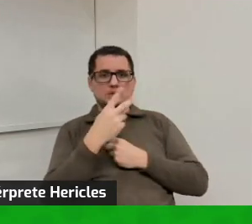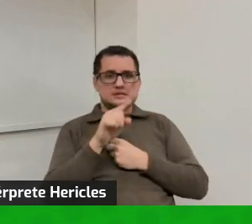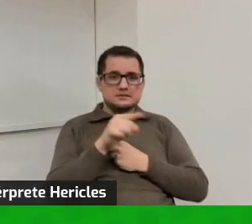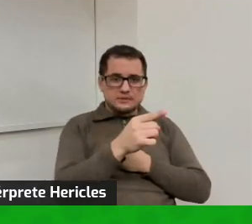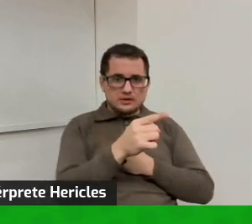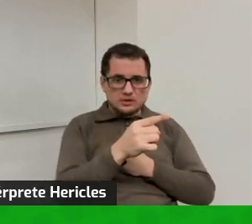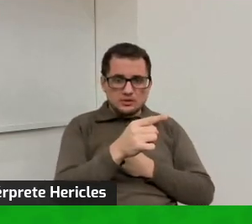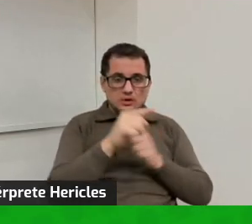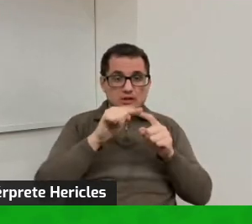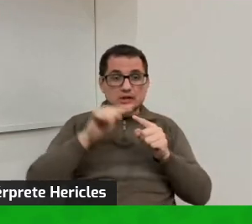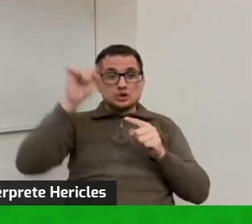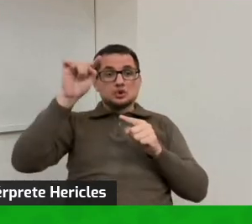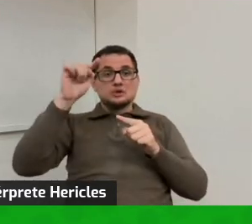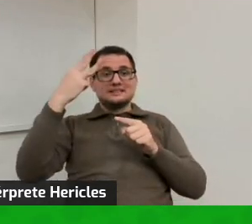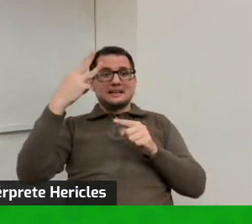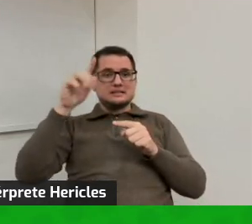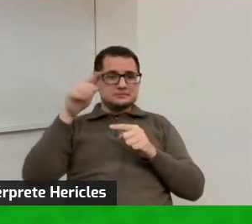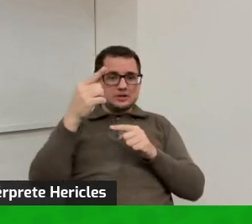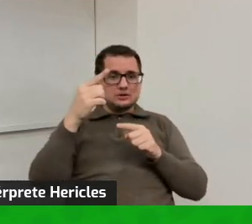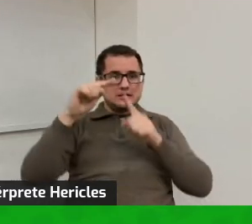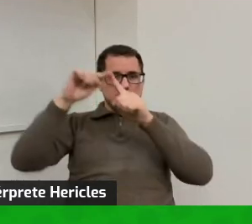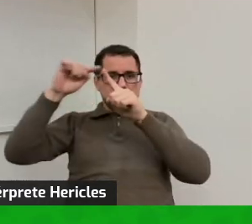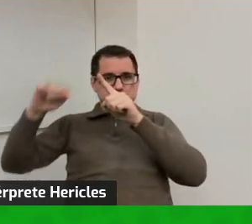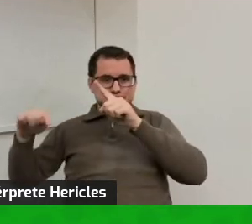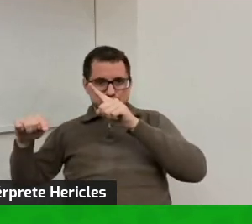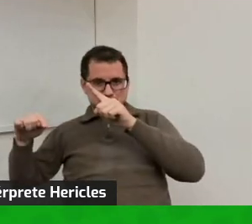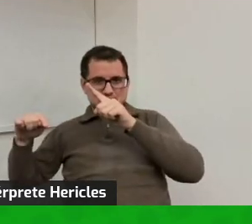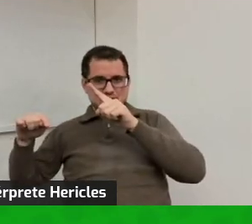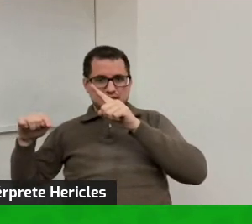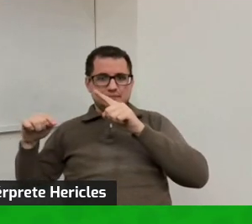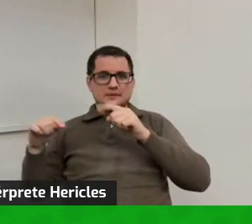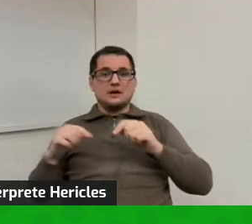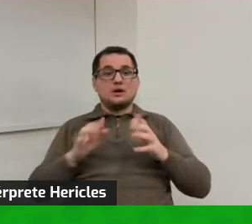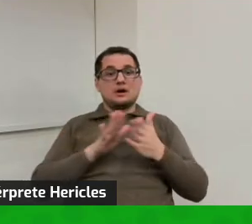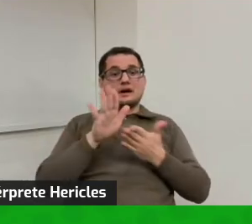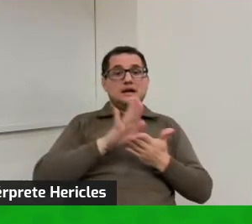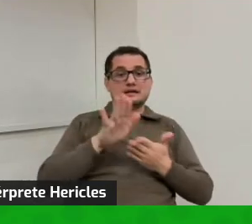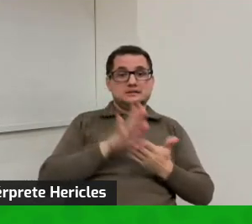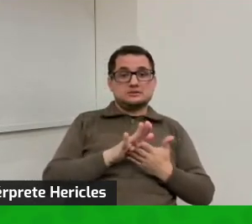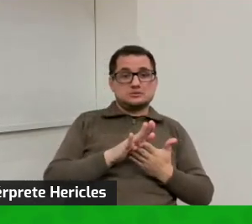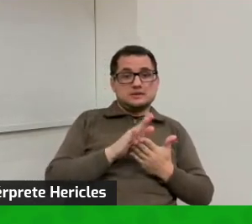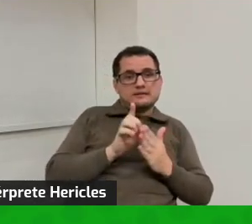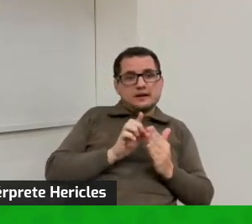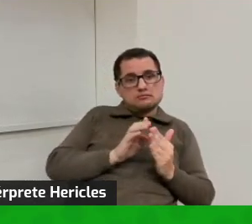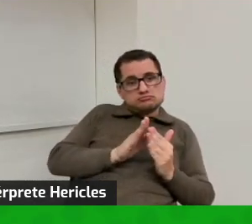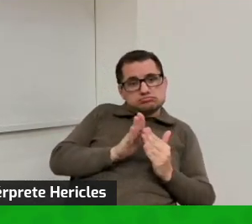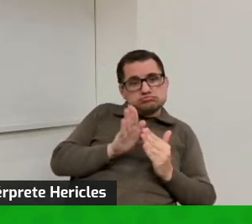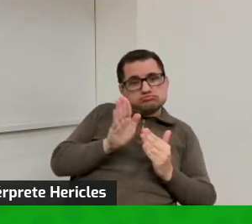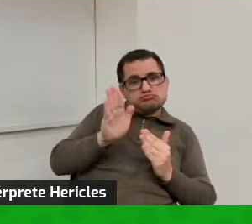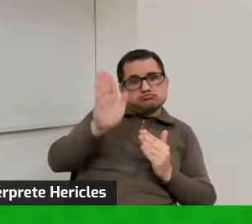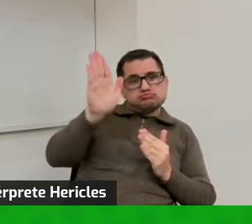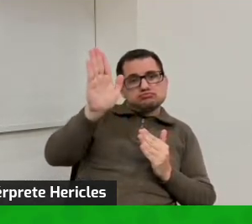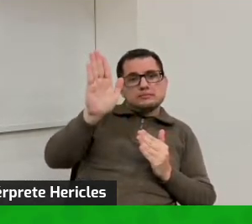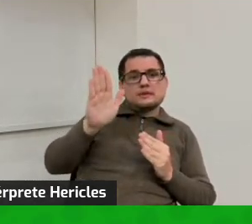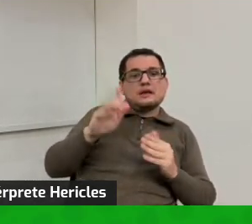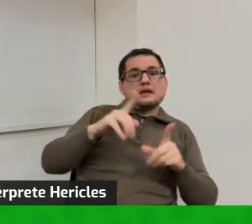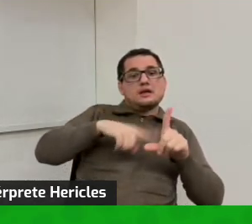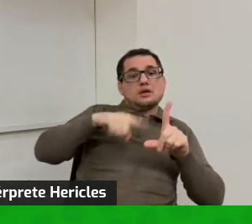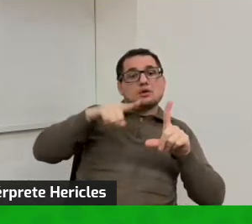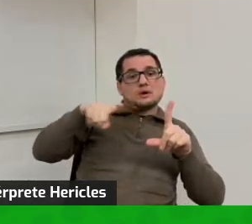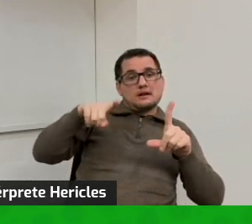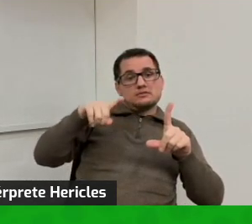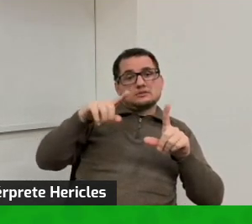quase 3, caiu. O meu gráfico de gastos, então ele vem subindo, e o meu gráfico de